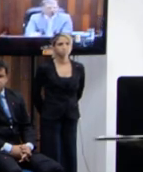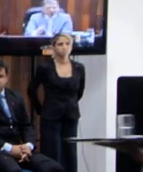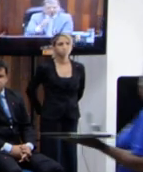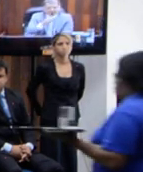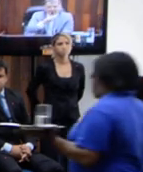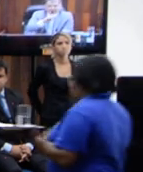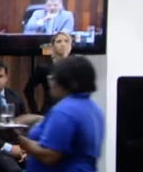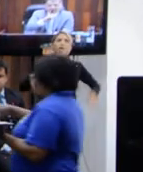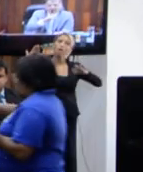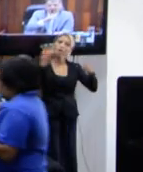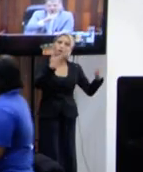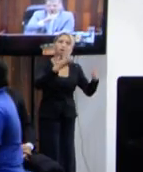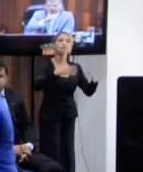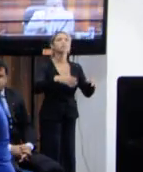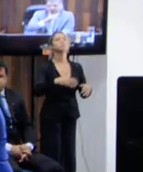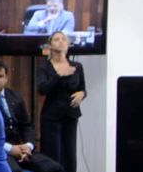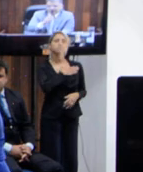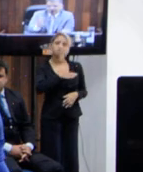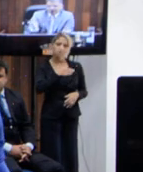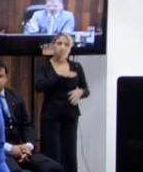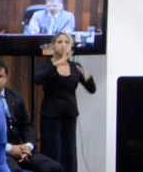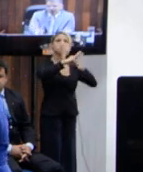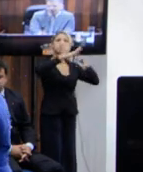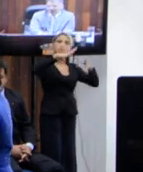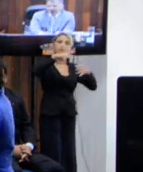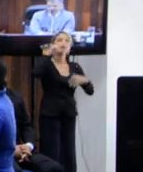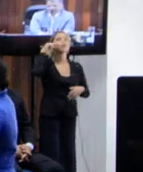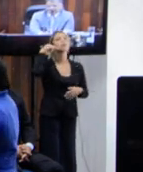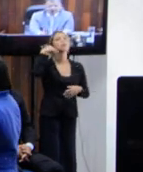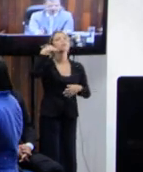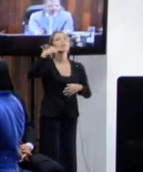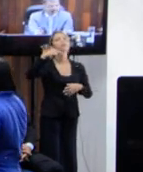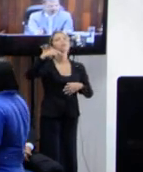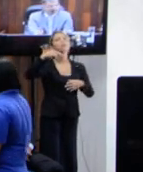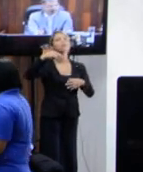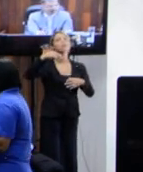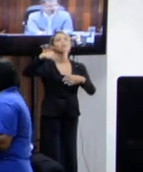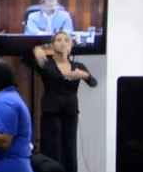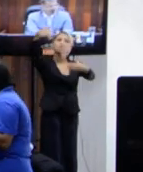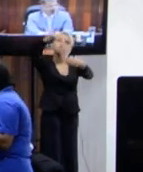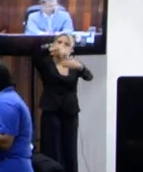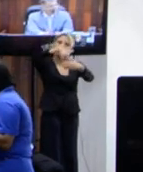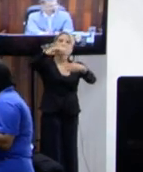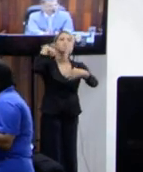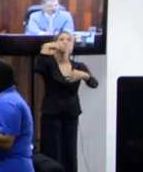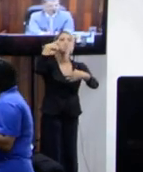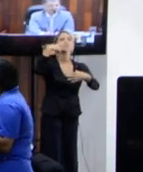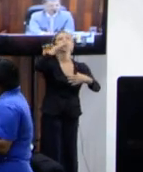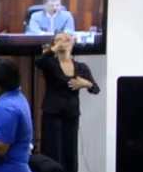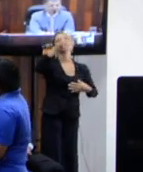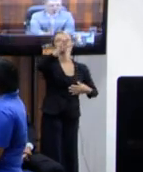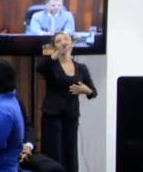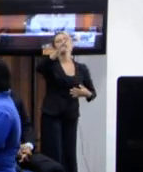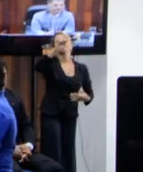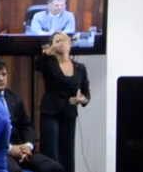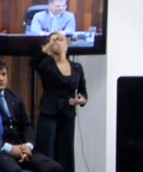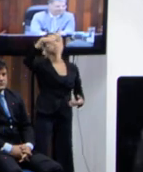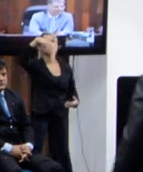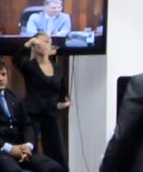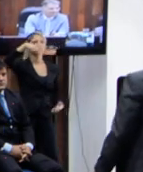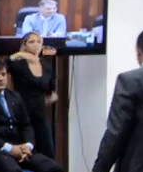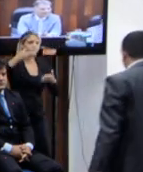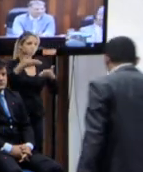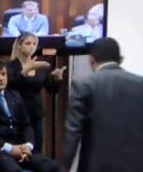gostaria de liberar a tribuna para os vereadores que quiserem usá-la. É a hora do vereador José Miguel.